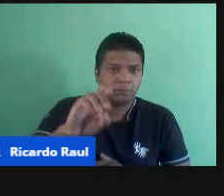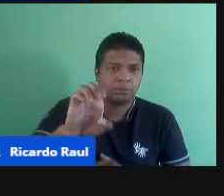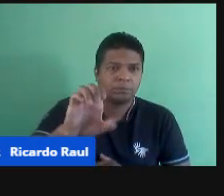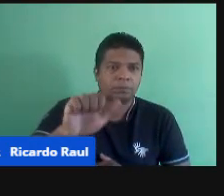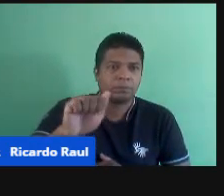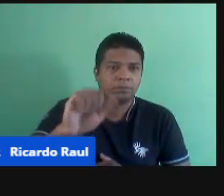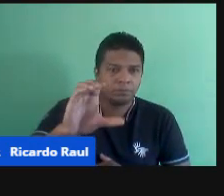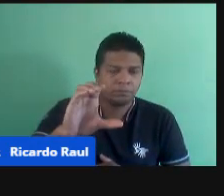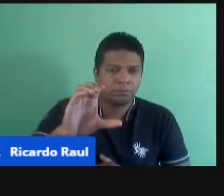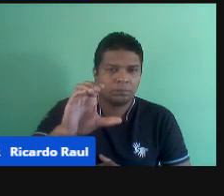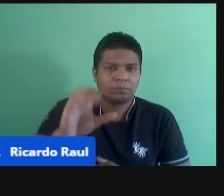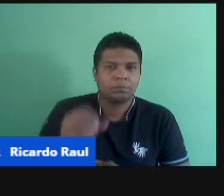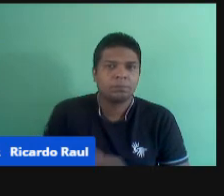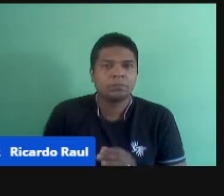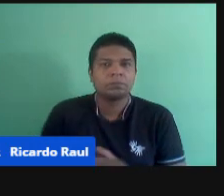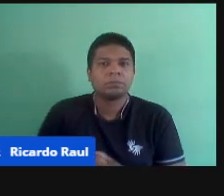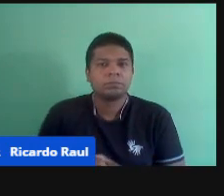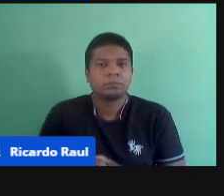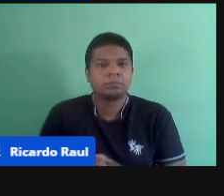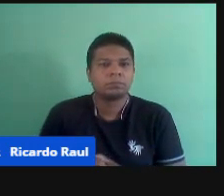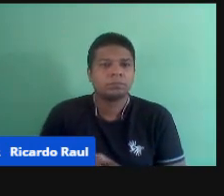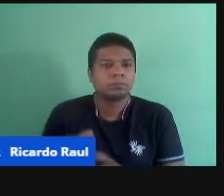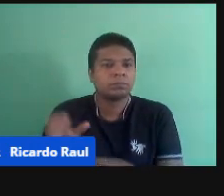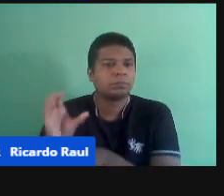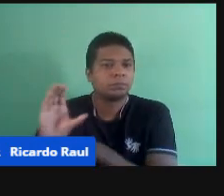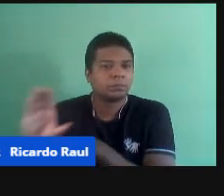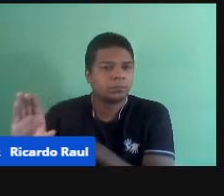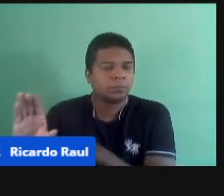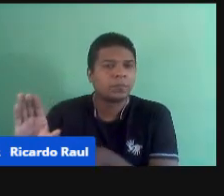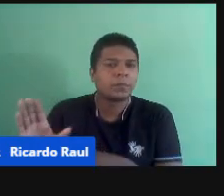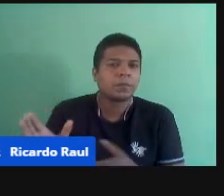e publiquei aí em alguns canais,